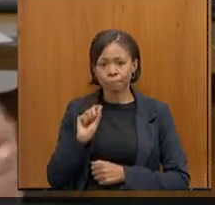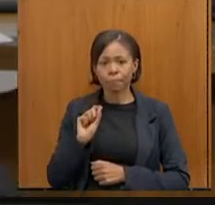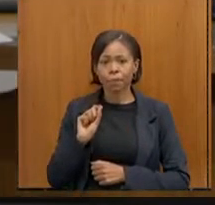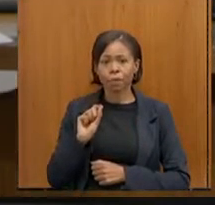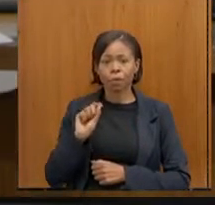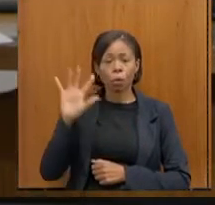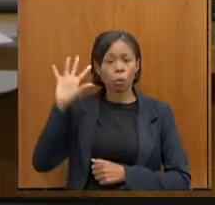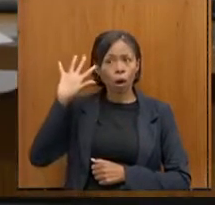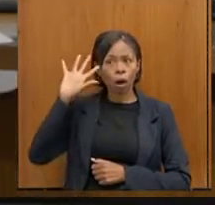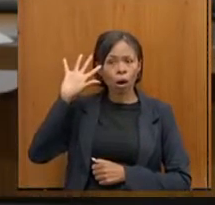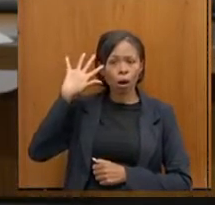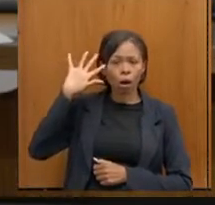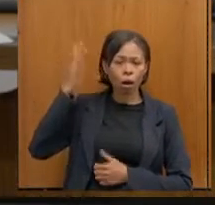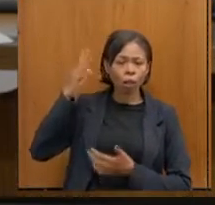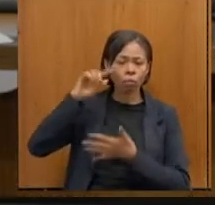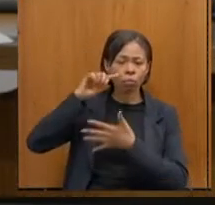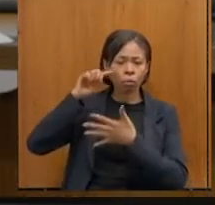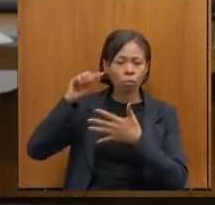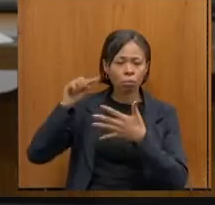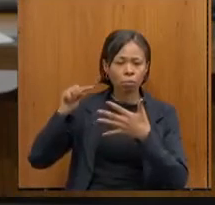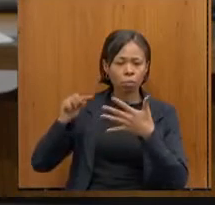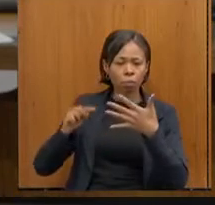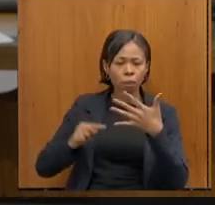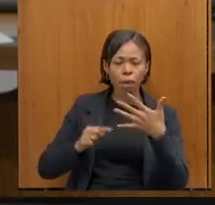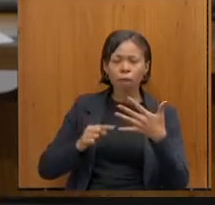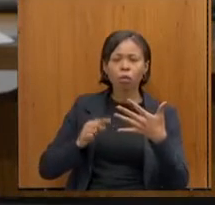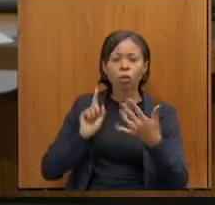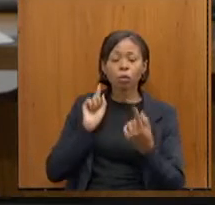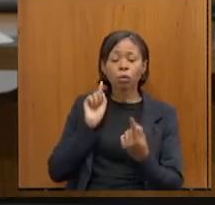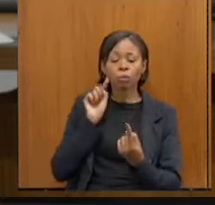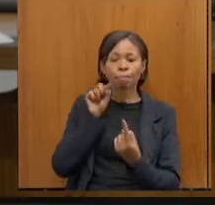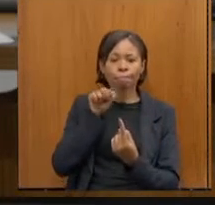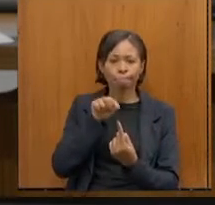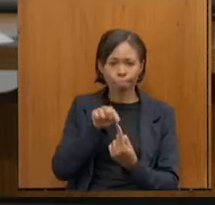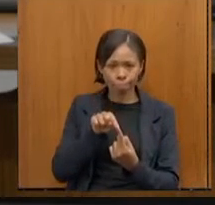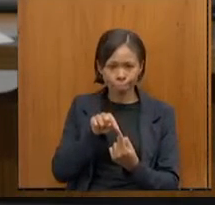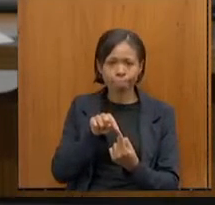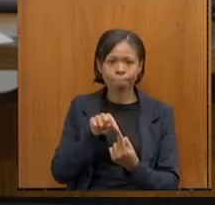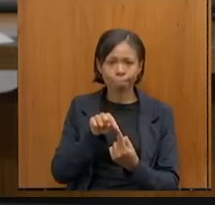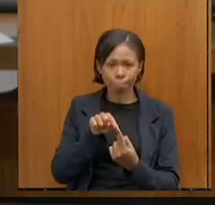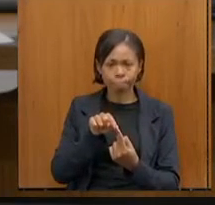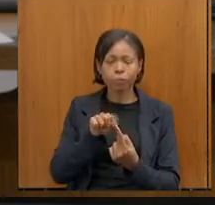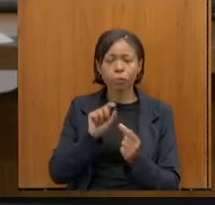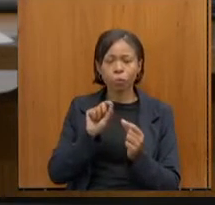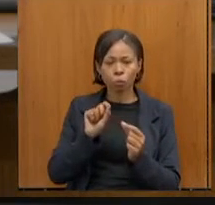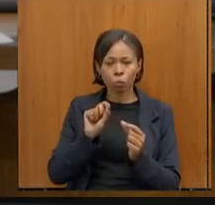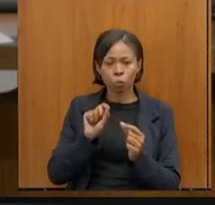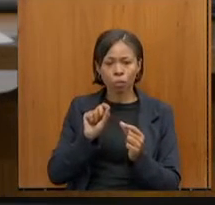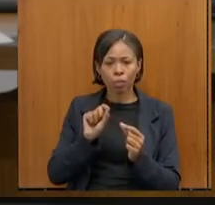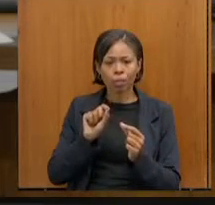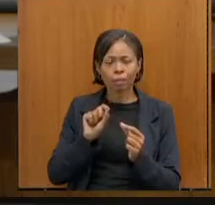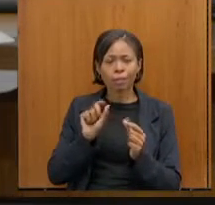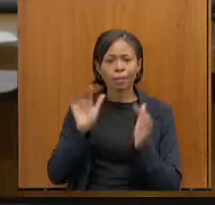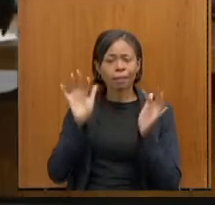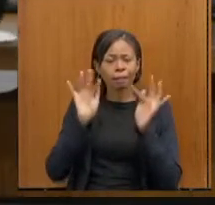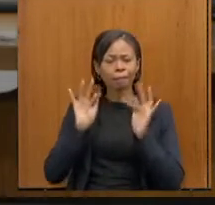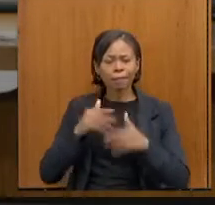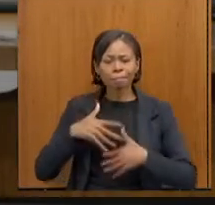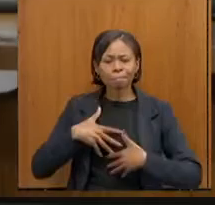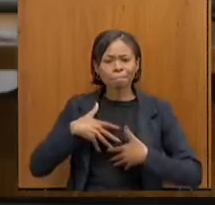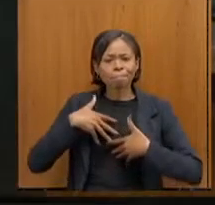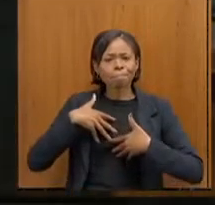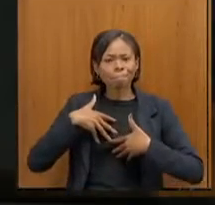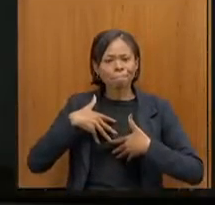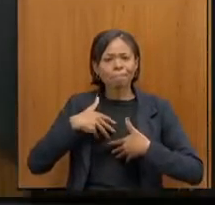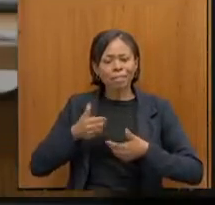do ponto de vista de que o nosso objetivo é ter orgulho de servir com qualidade e